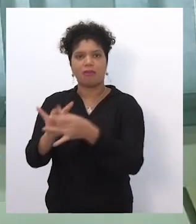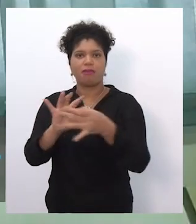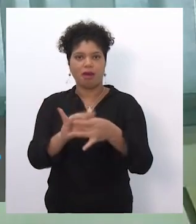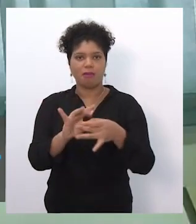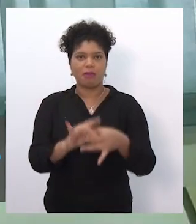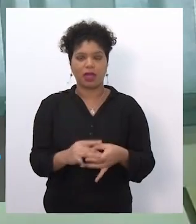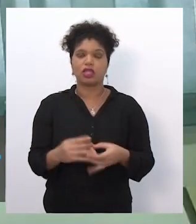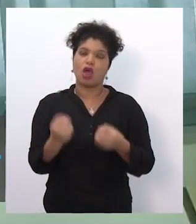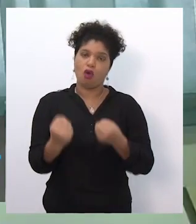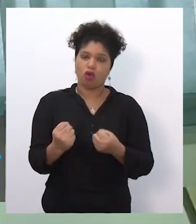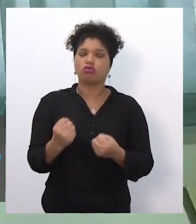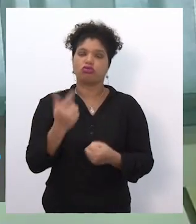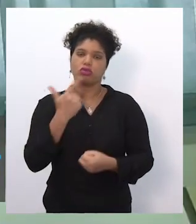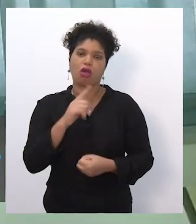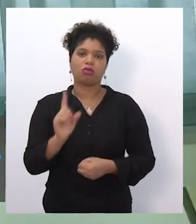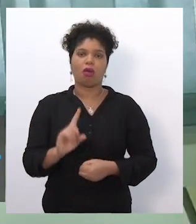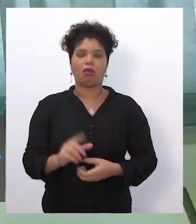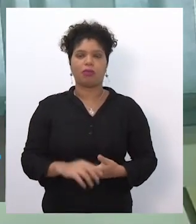tem.